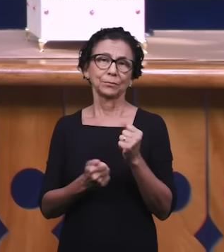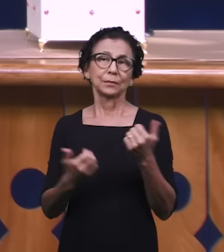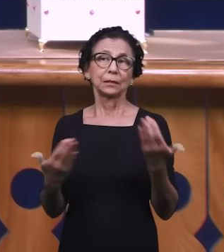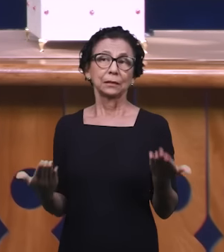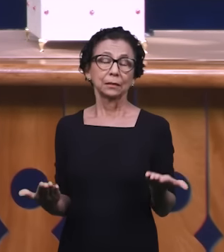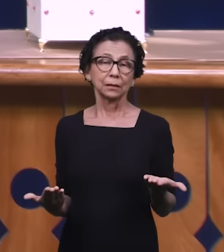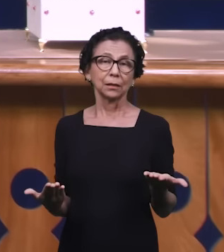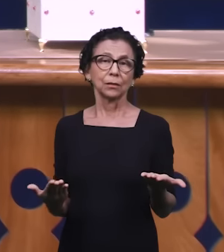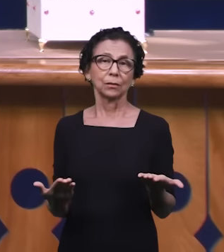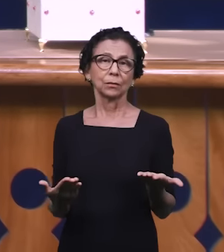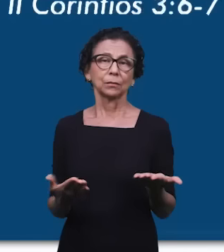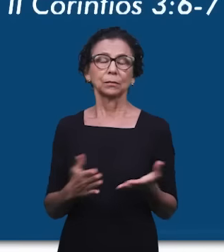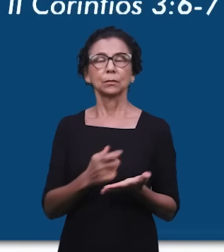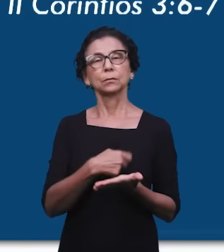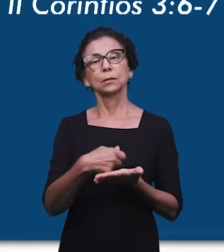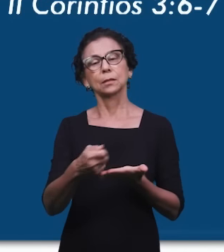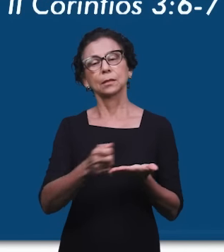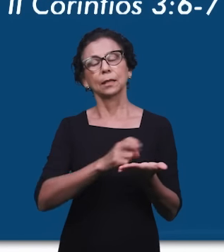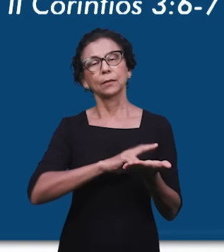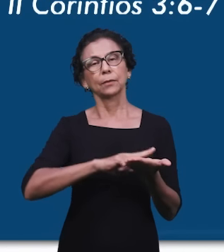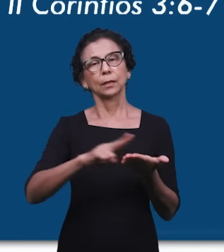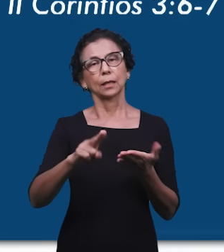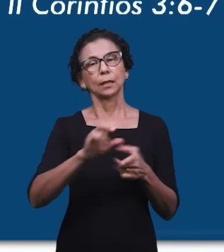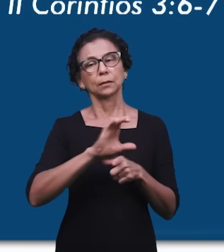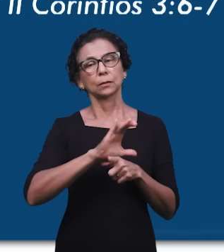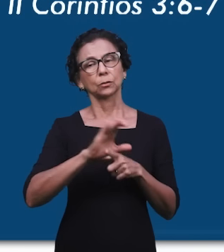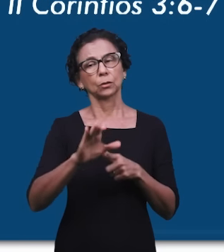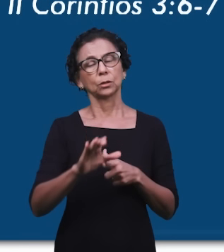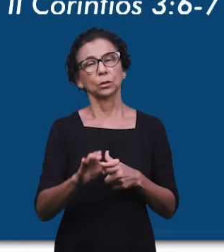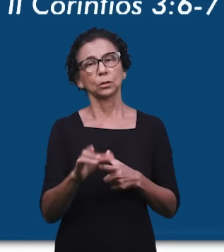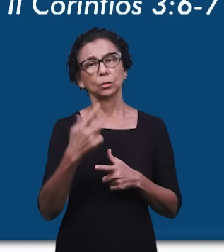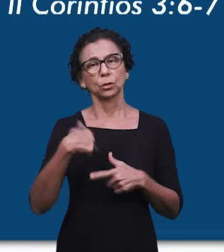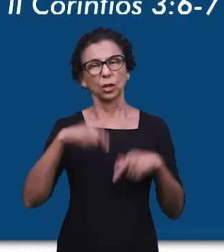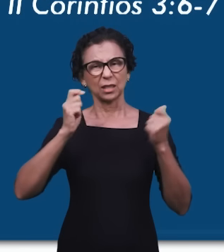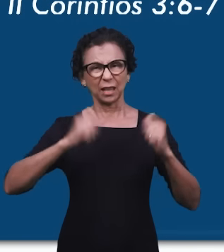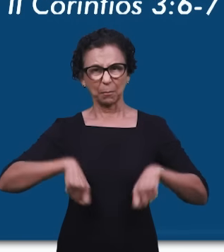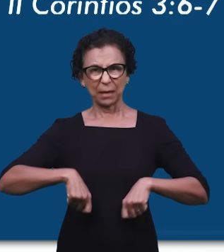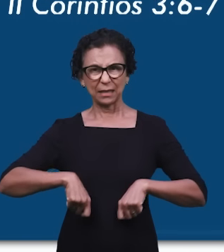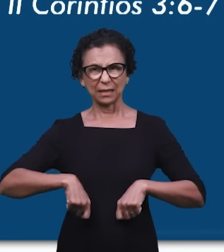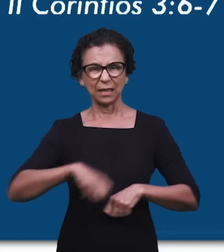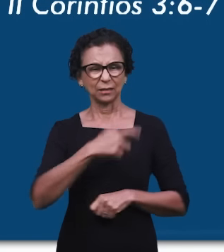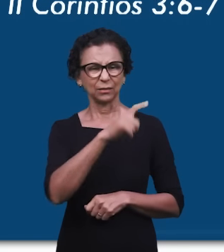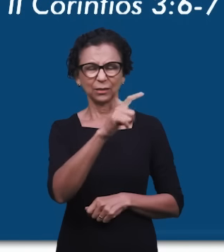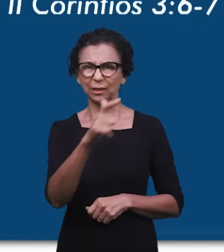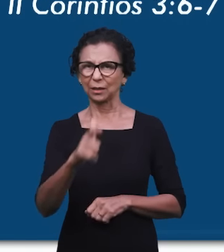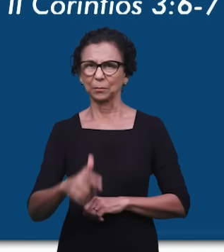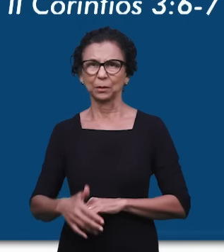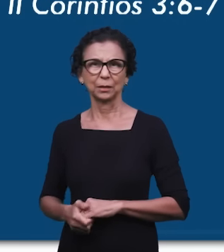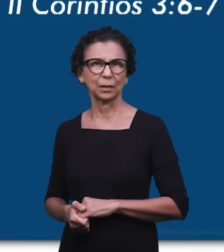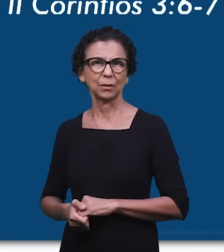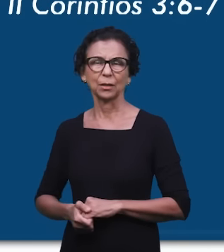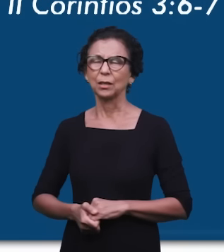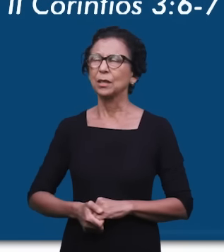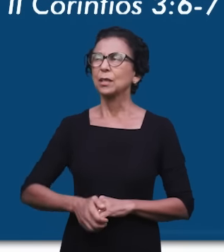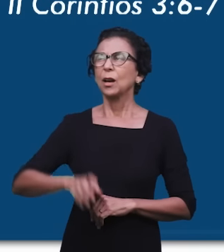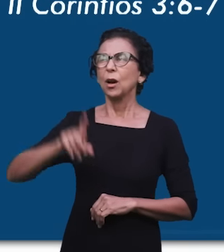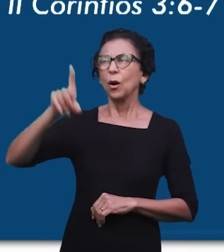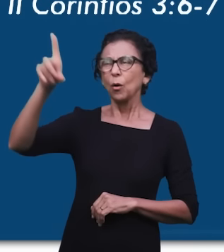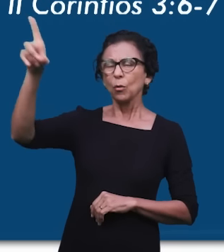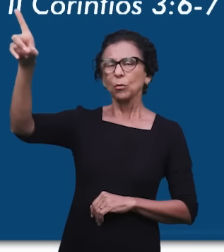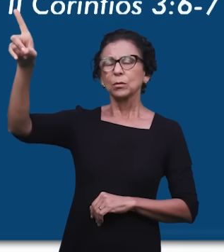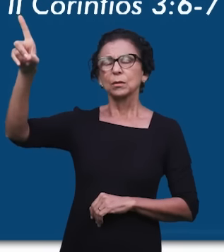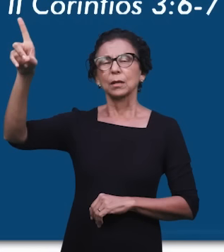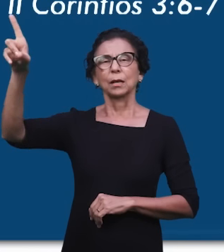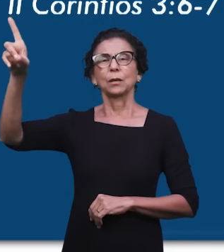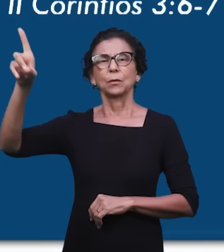capacidade, ela não vem de nós, não, ela vem de Deus. E que nos fez também capazes de sermos